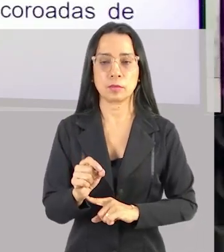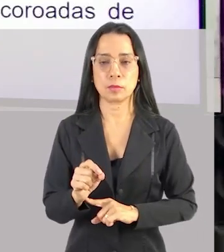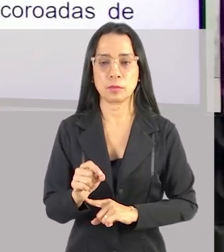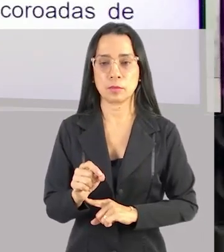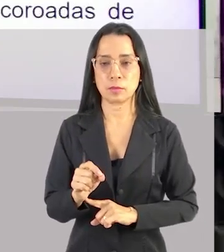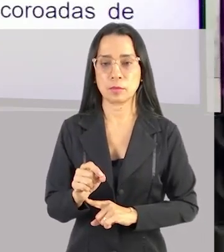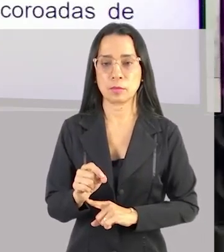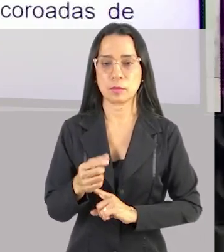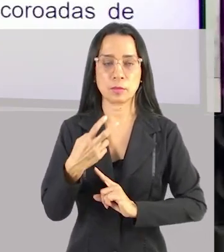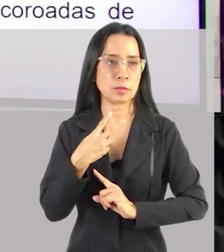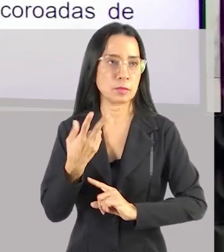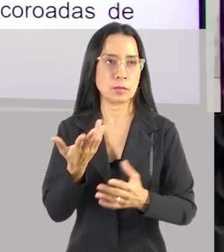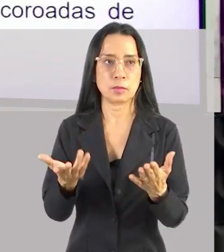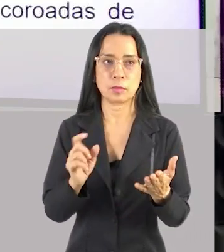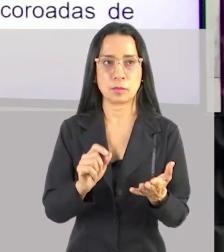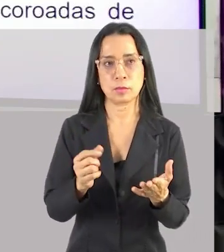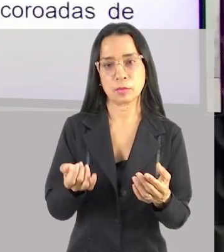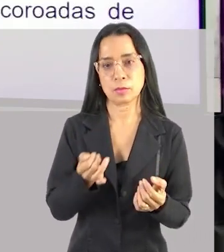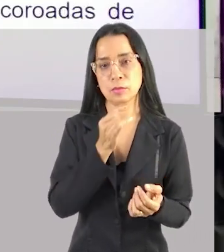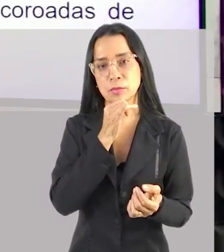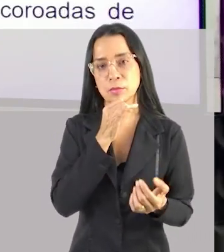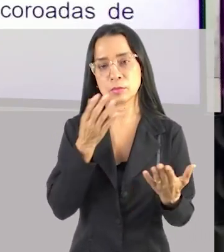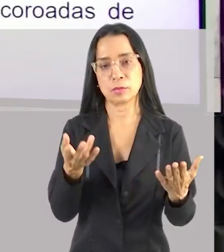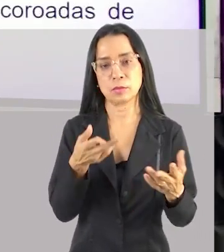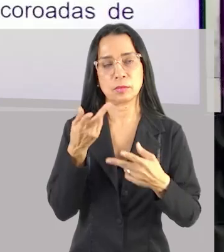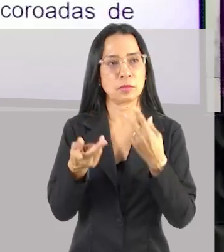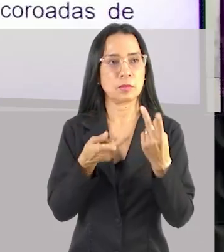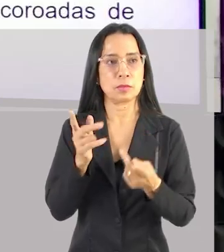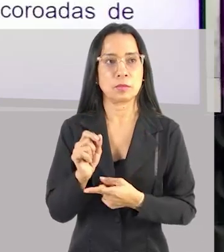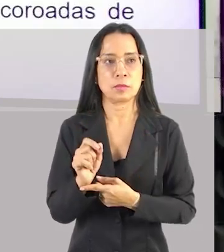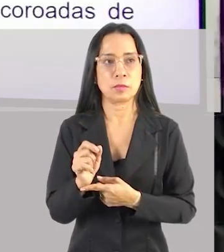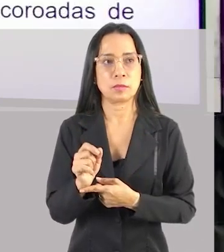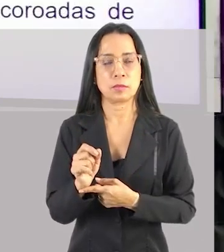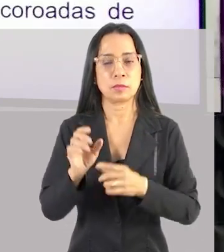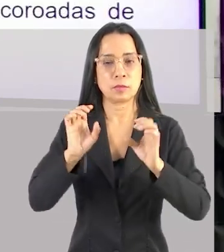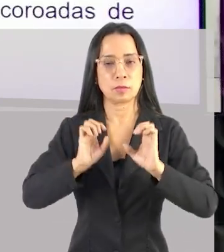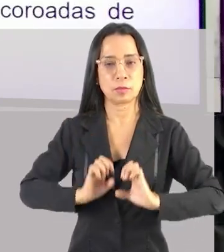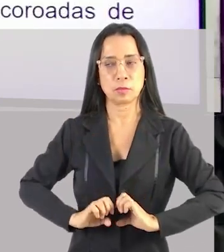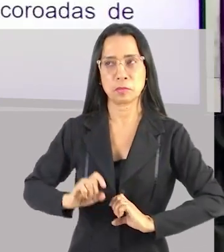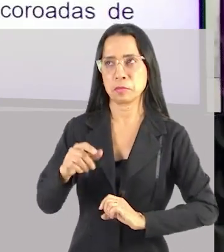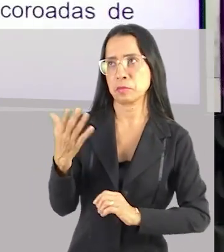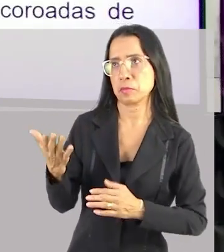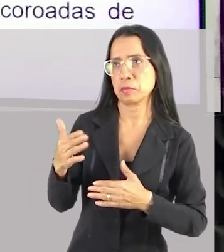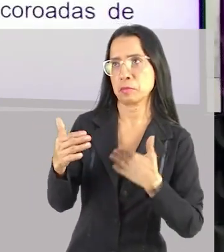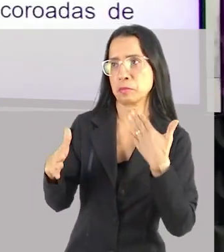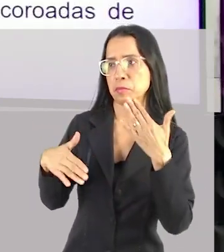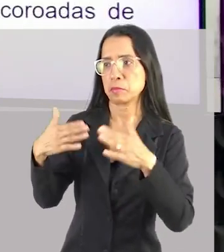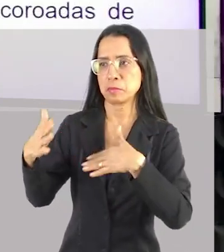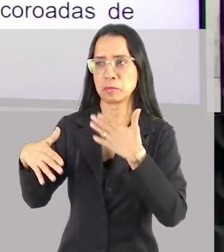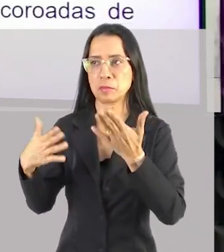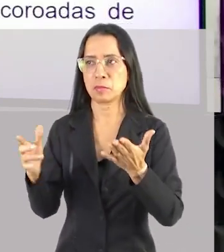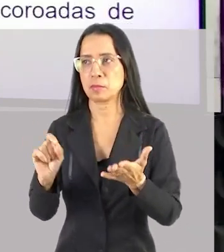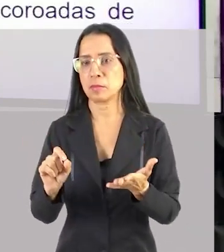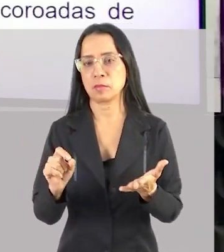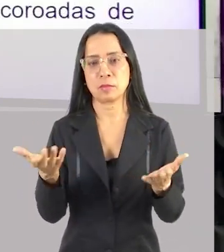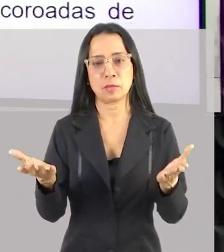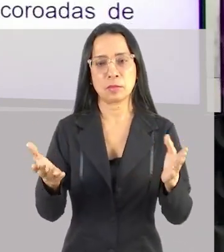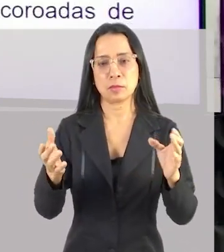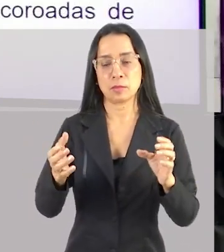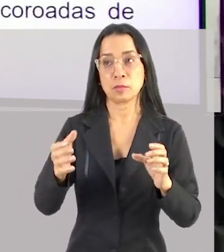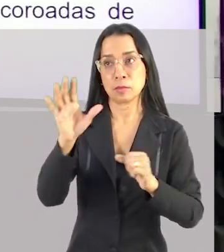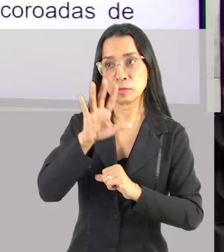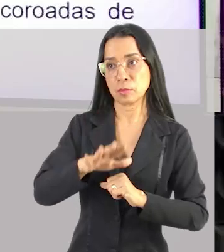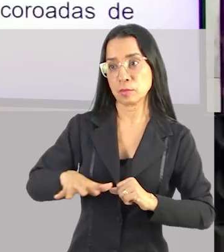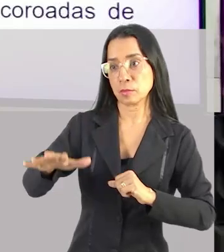não pode, muitas vezes quando a gente ouvir falarem, sou ético, isso, aquilo. Pois bem, a ética ela não está no